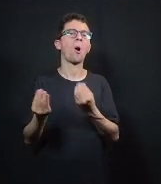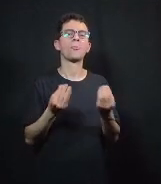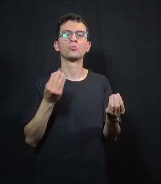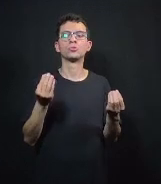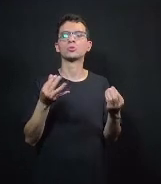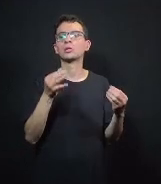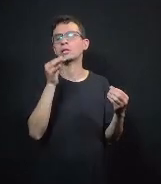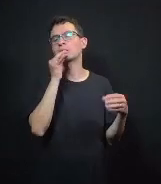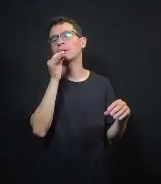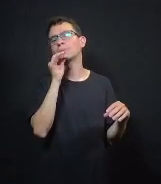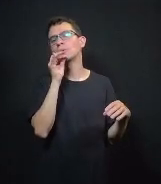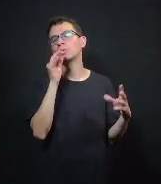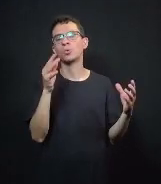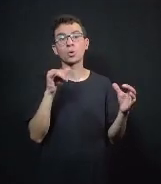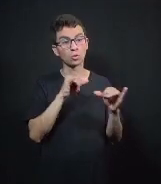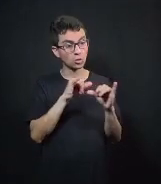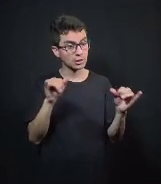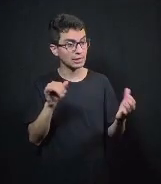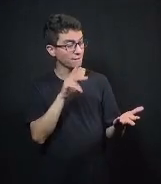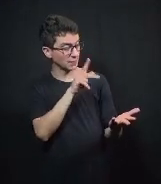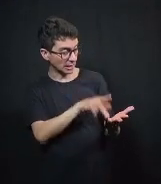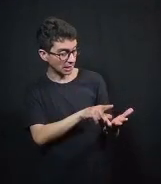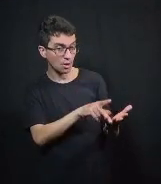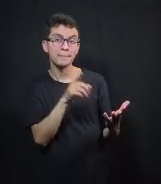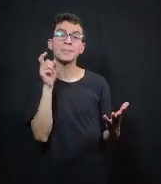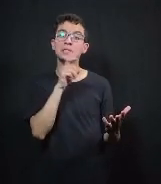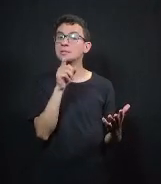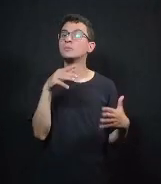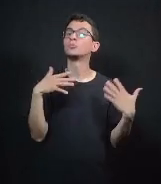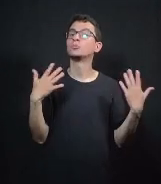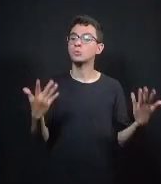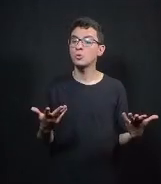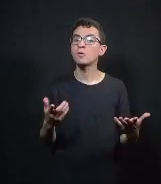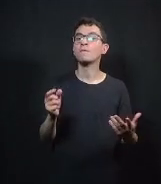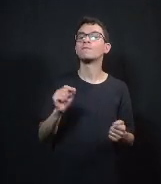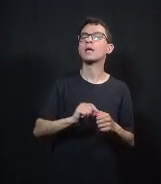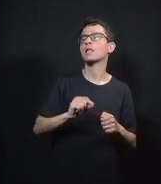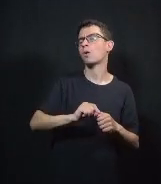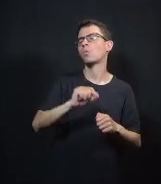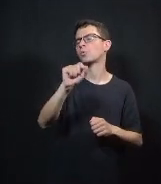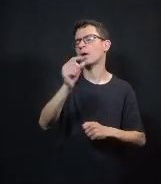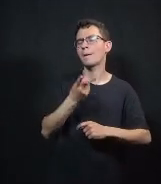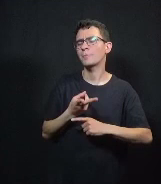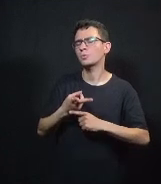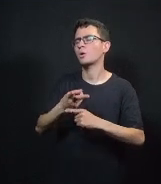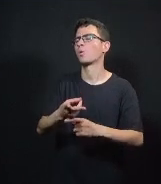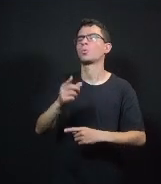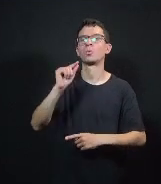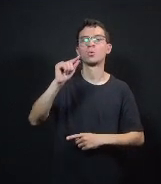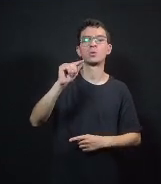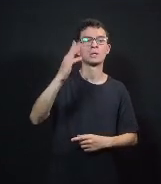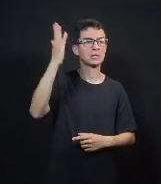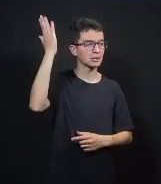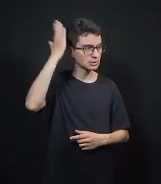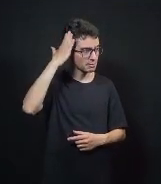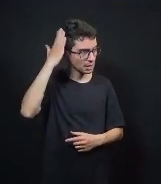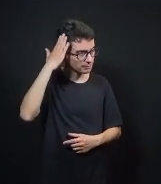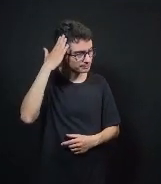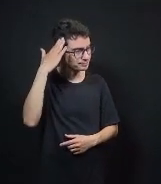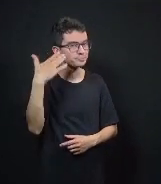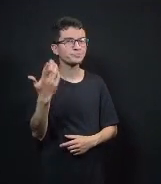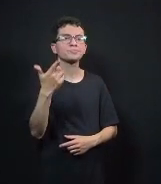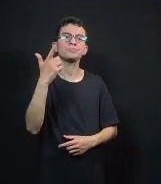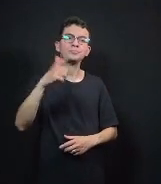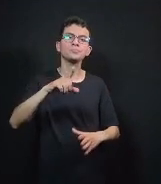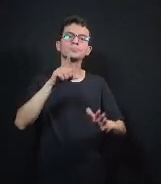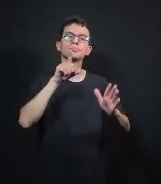uma notícia que pode ser verdadeira ou não, o que fazer, buscar, enfim. Isso é parte da alfabetização, é uma pergunta. E a outra pergunta é,